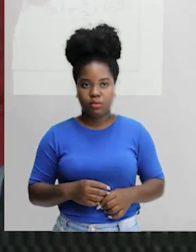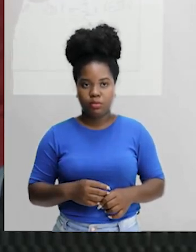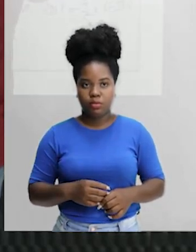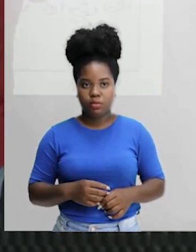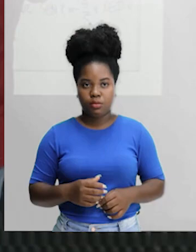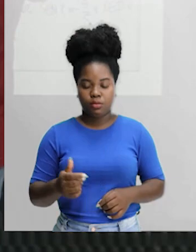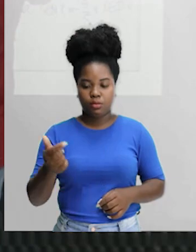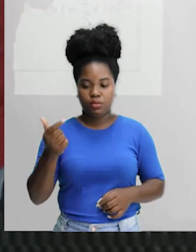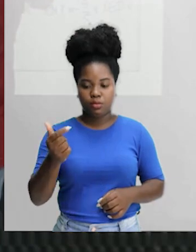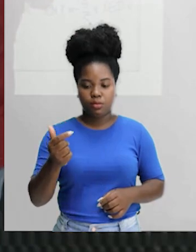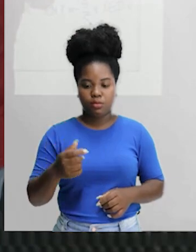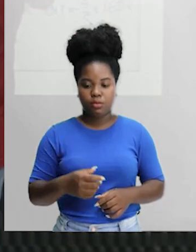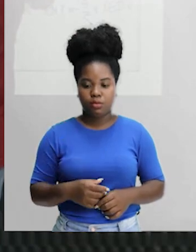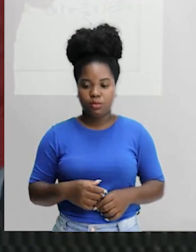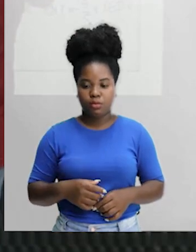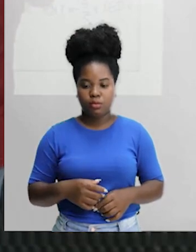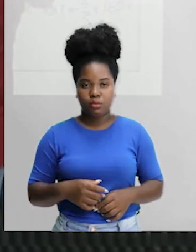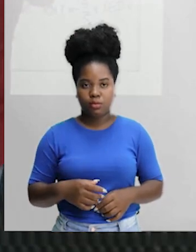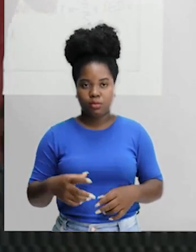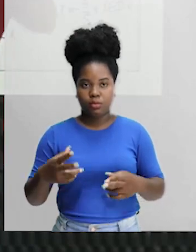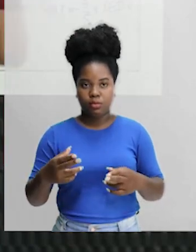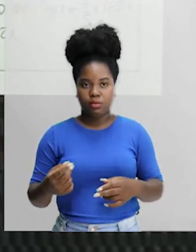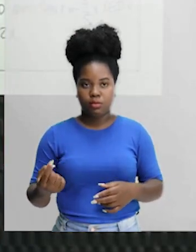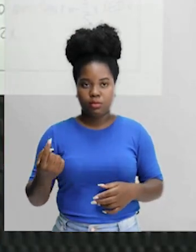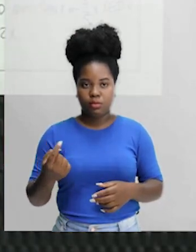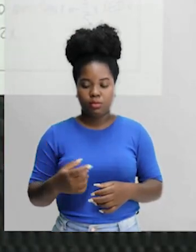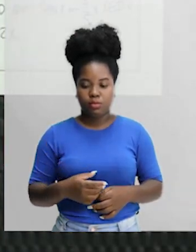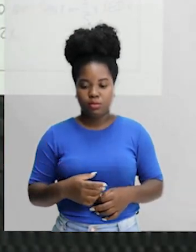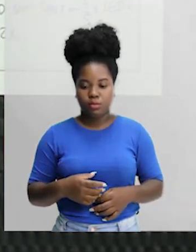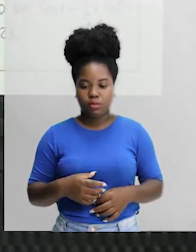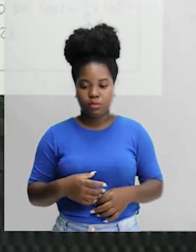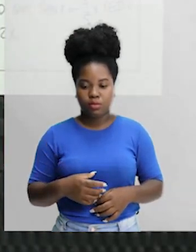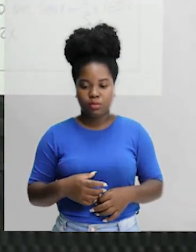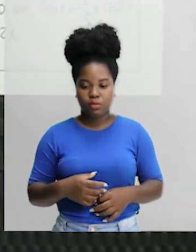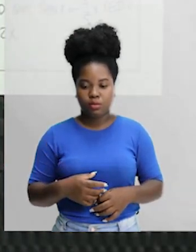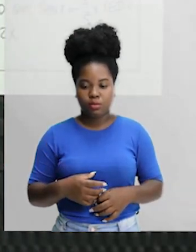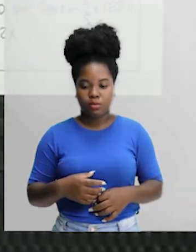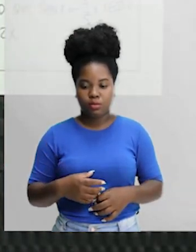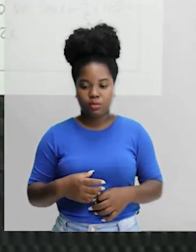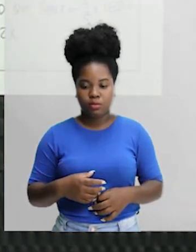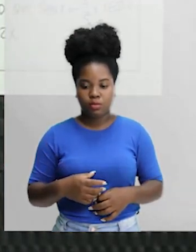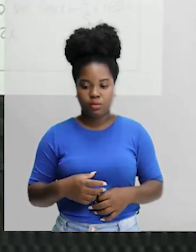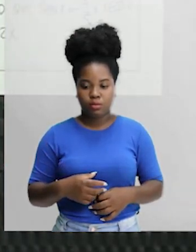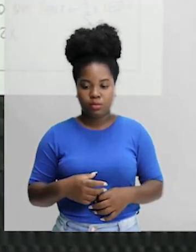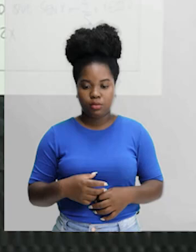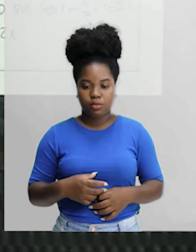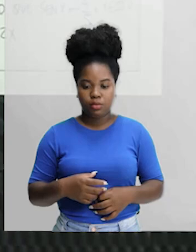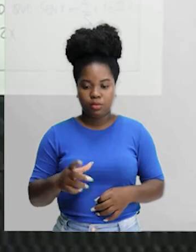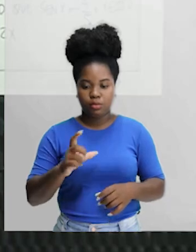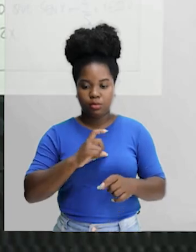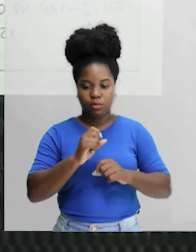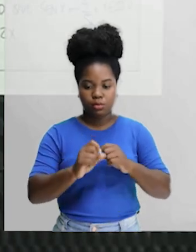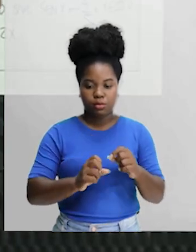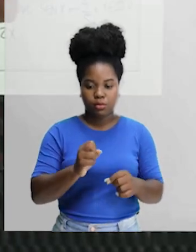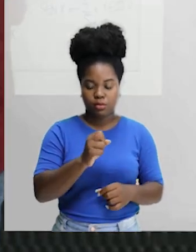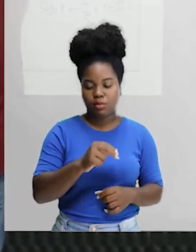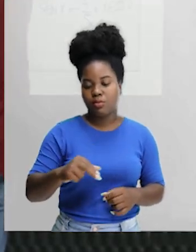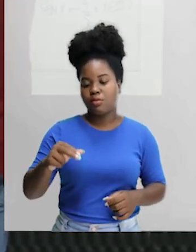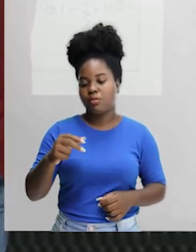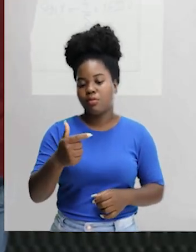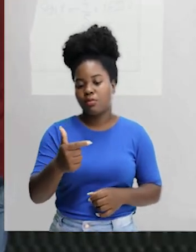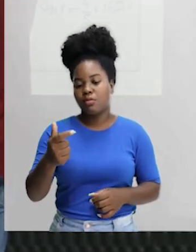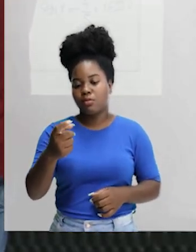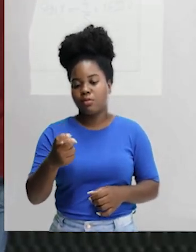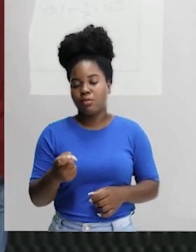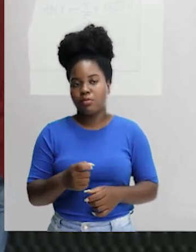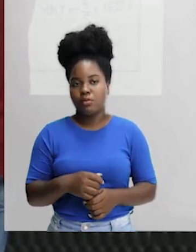elevado ao quadrado igual a 1. Certo? Então, você vai ter que o seno ao quadrado de x,